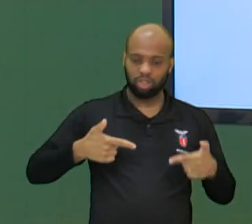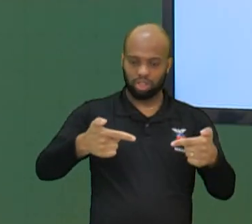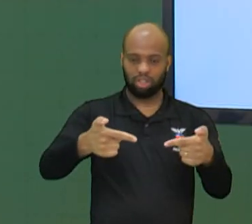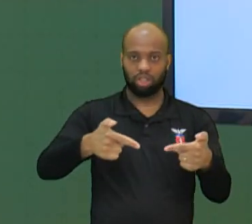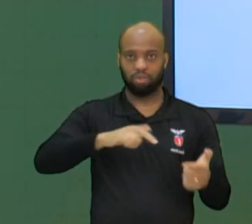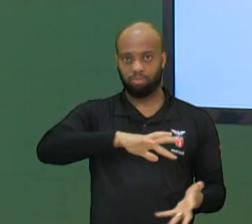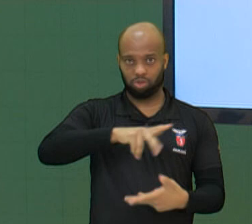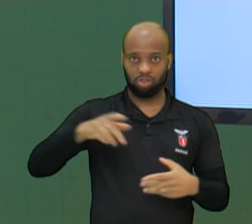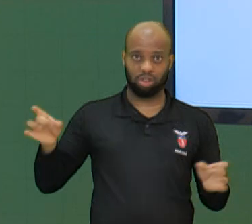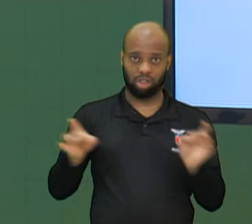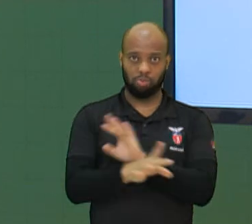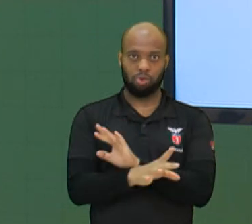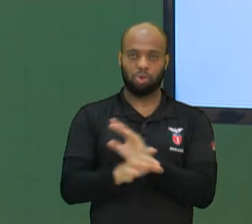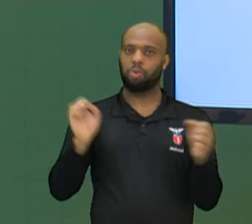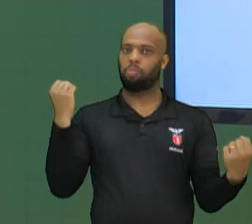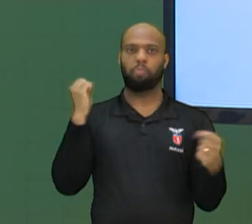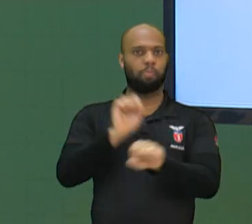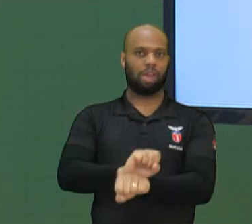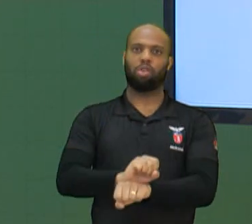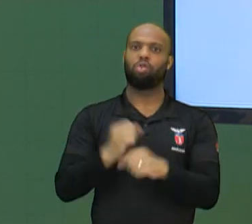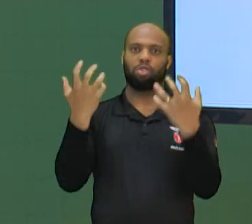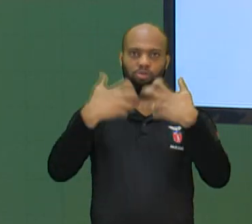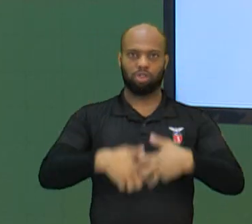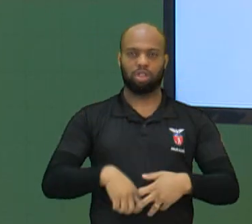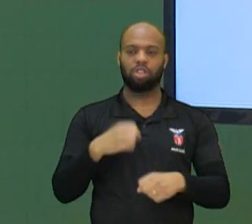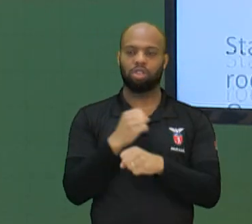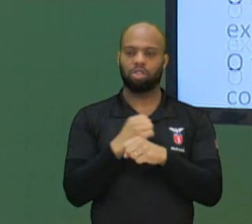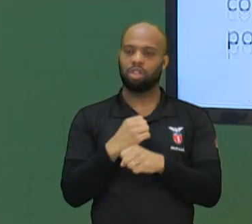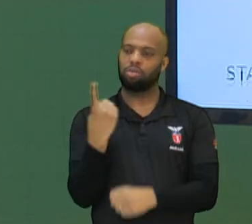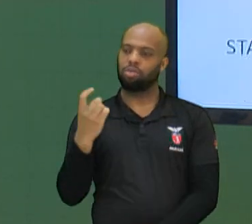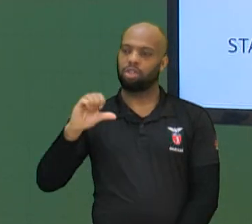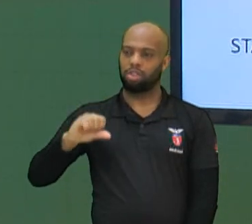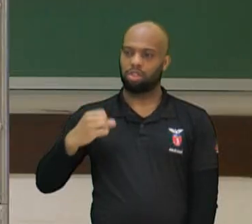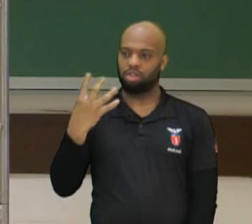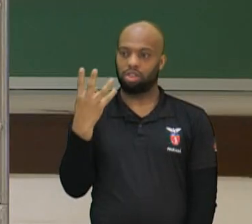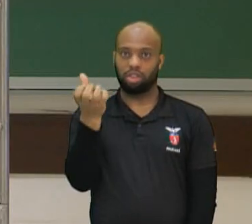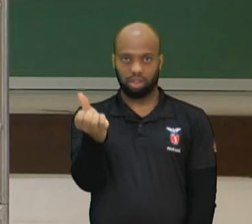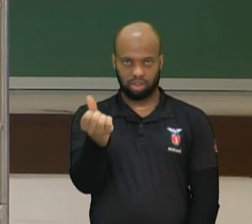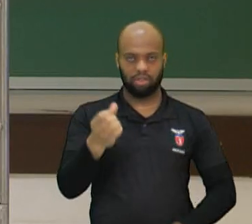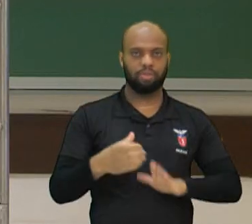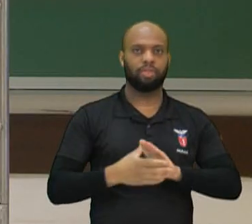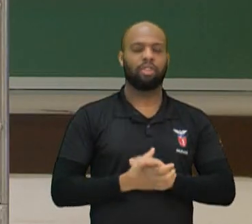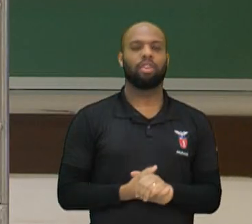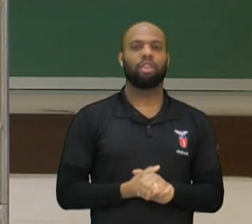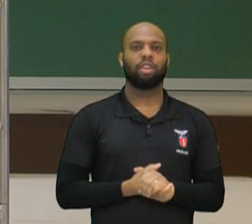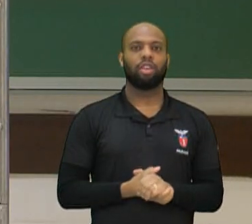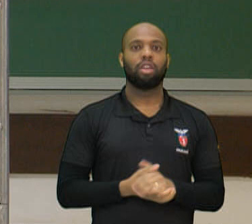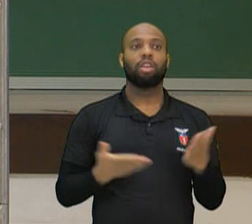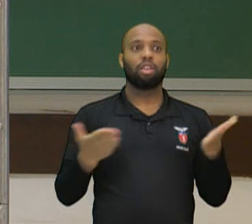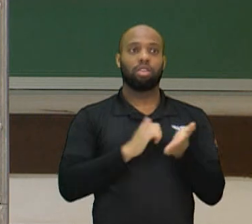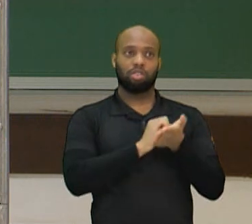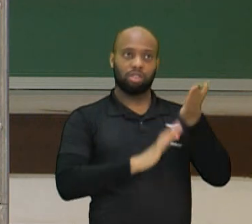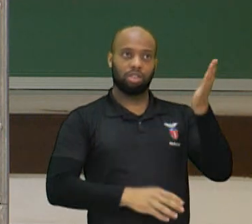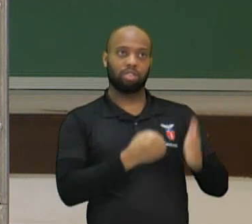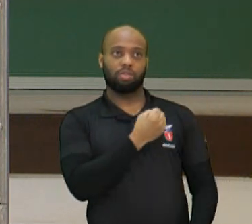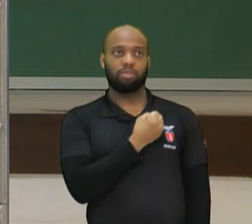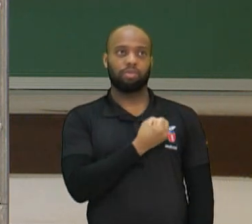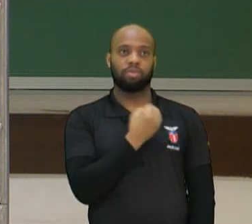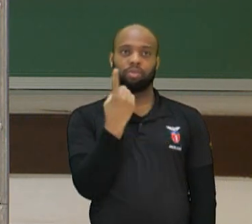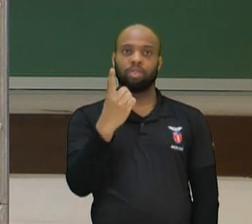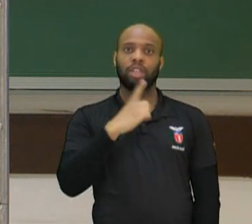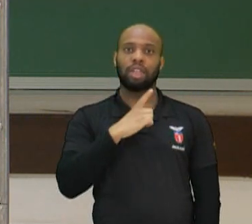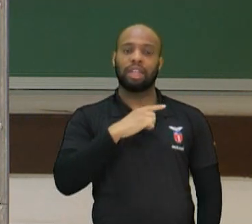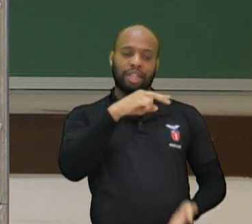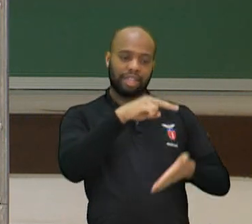Mundial, e deixou de existir em 1946. Para a atividade 1,